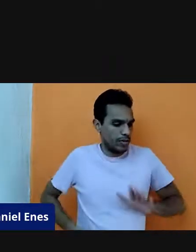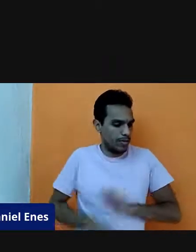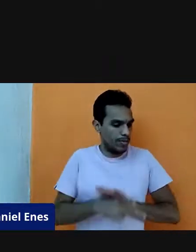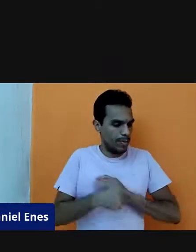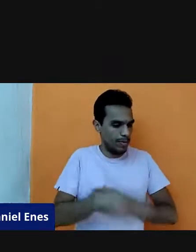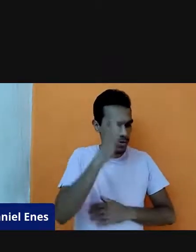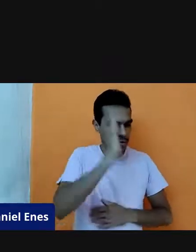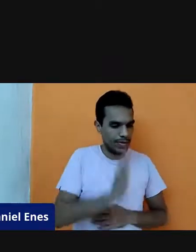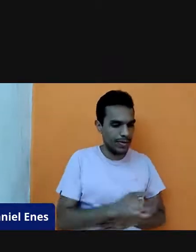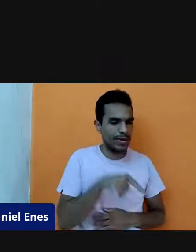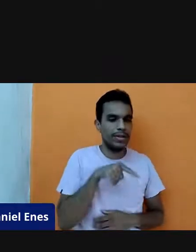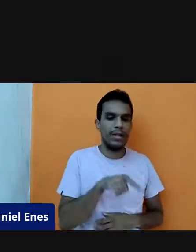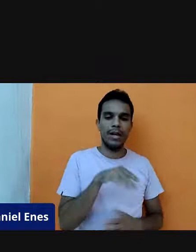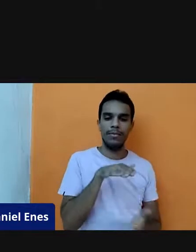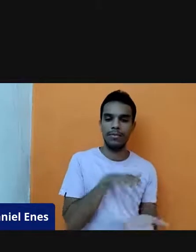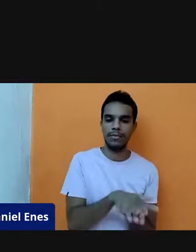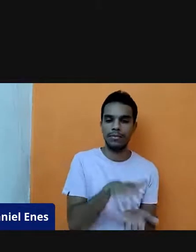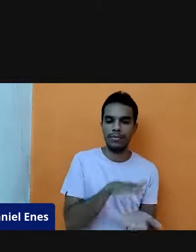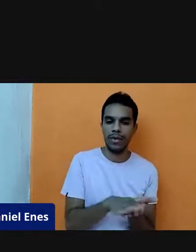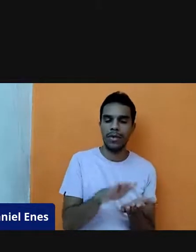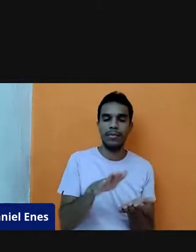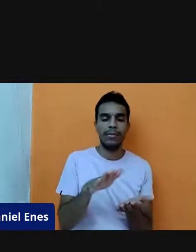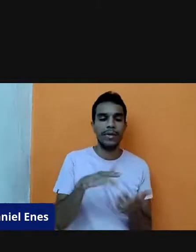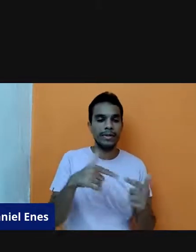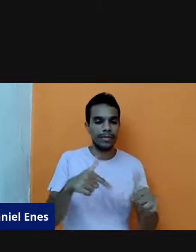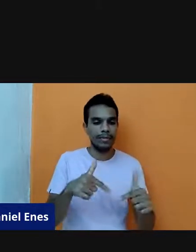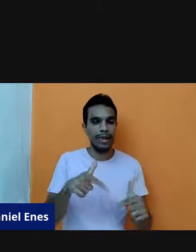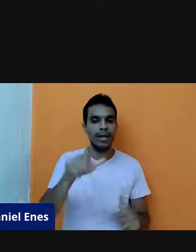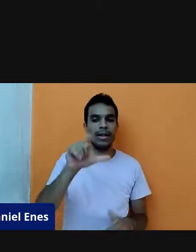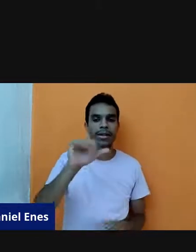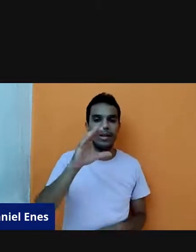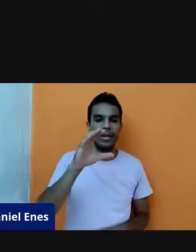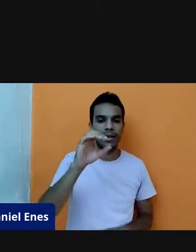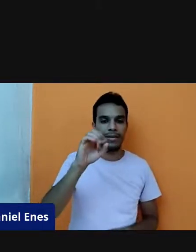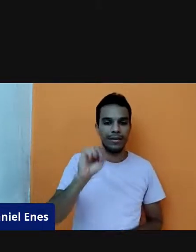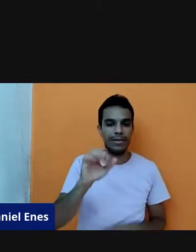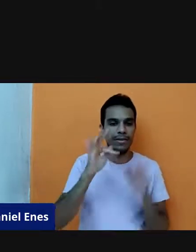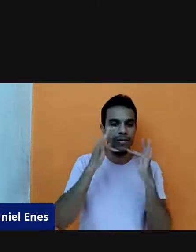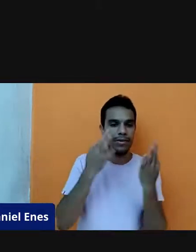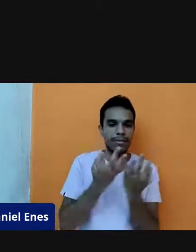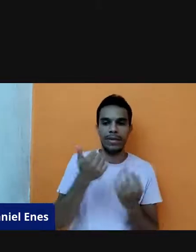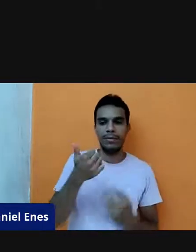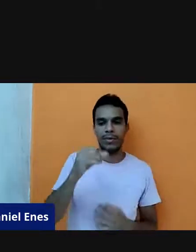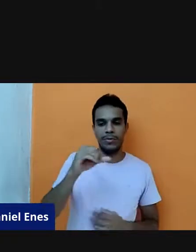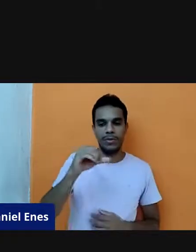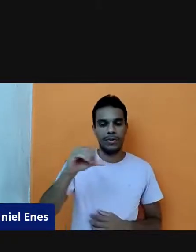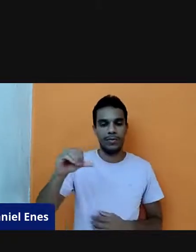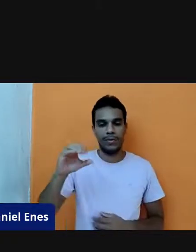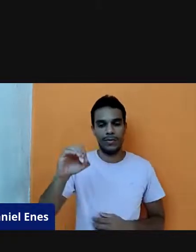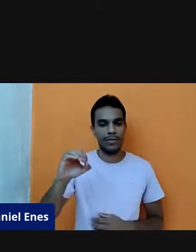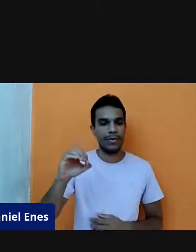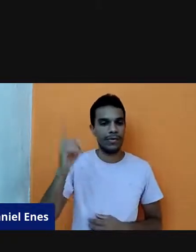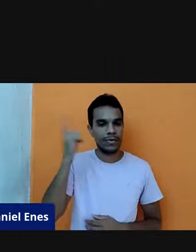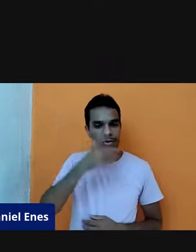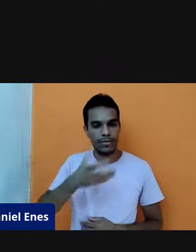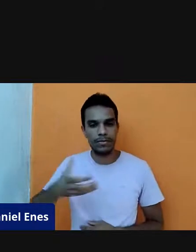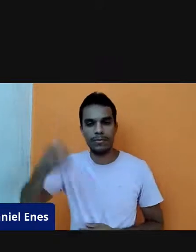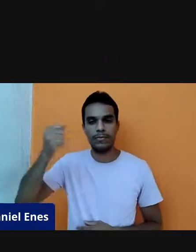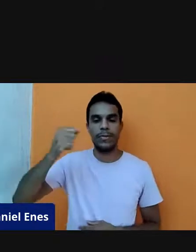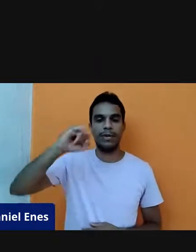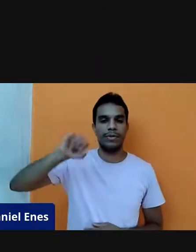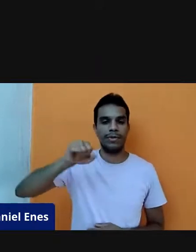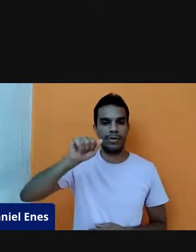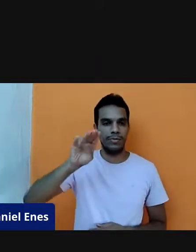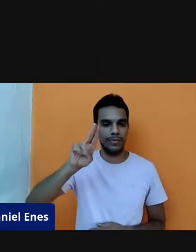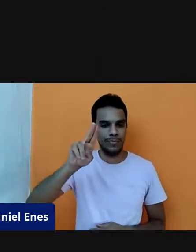Laços de Família, em 1960, que ganha o prêmio Jabuti, A Maçã no Escuro, em 1961, ganhador